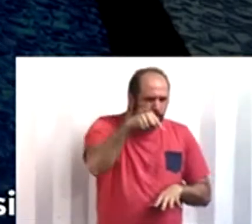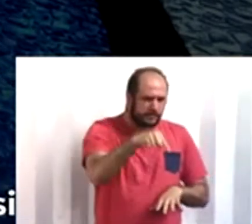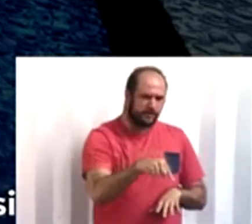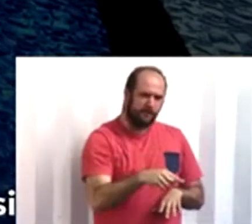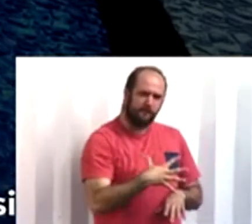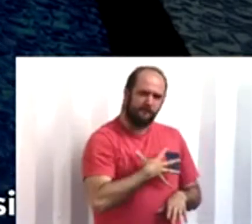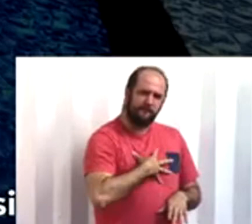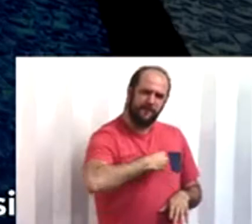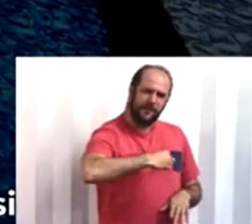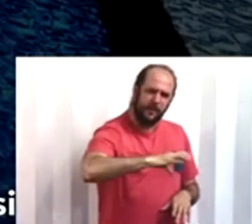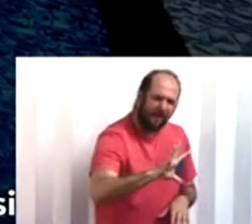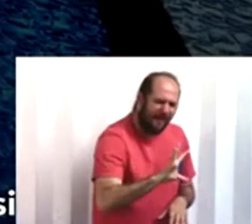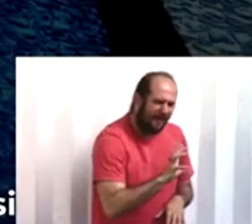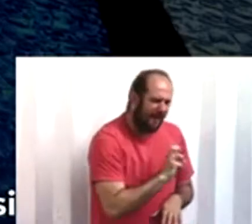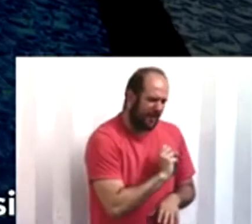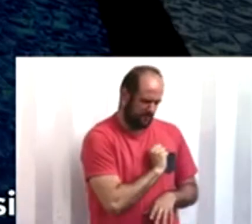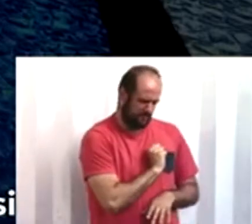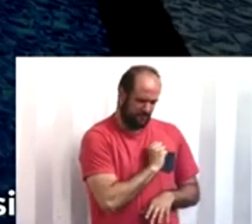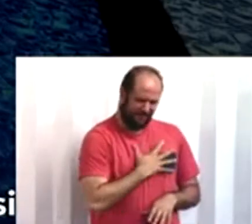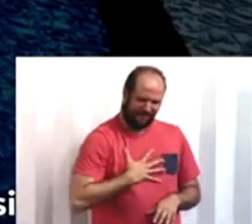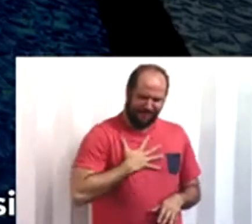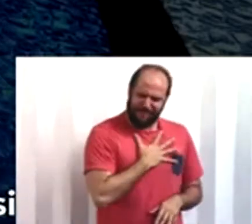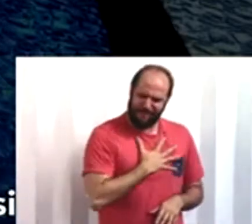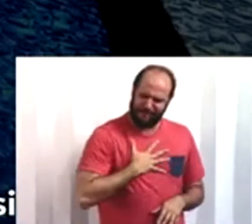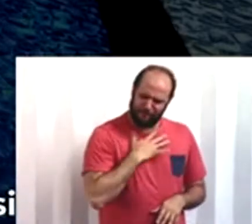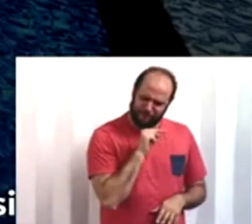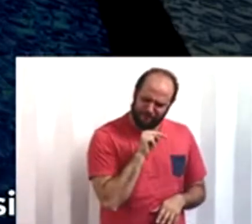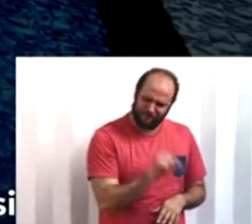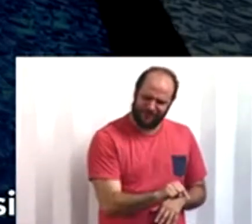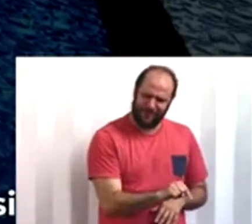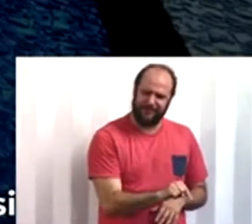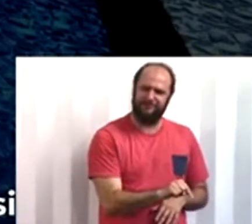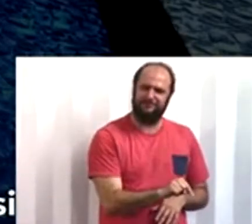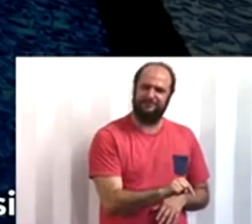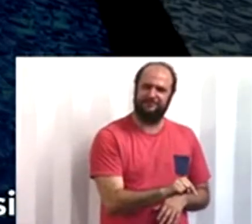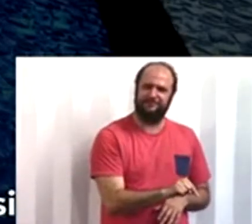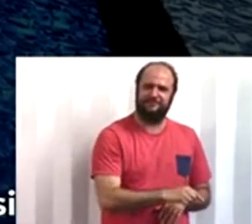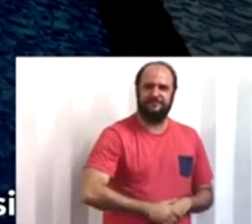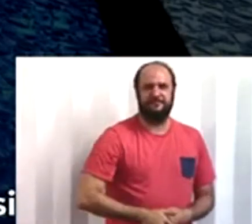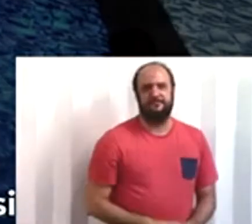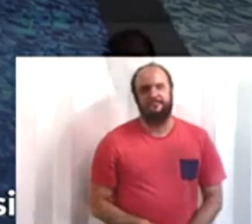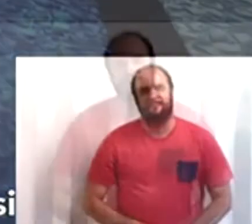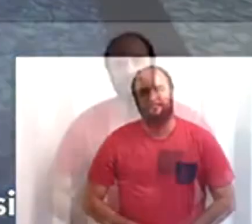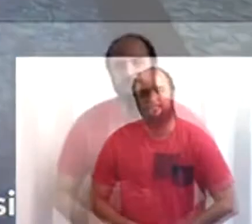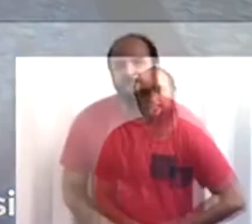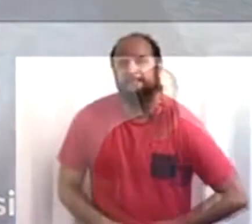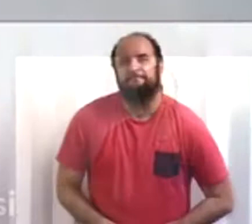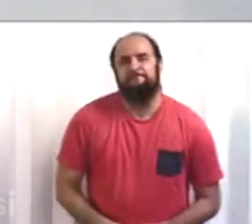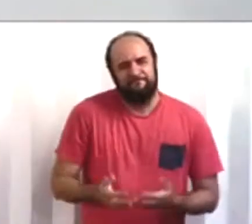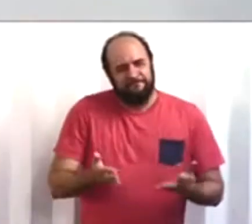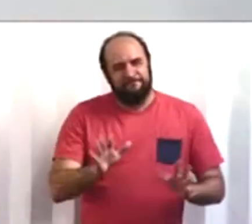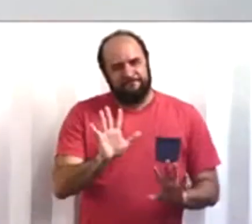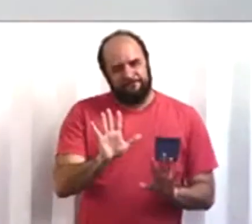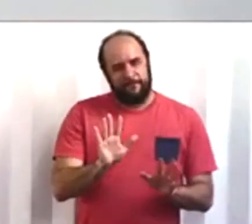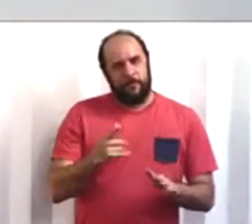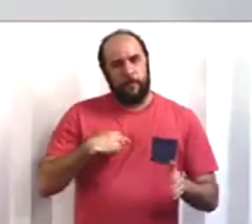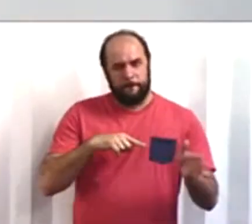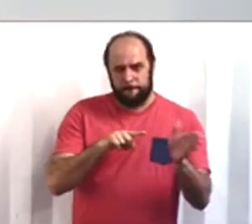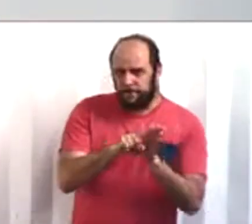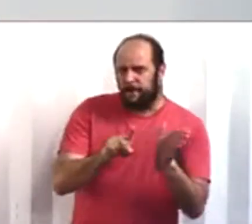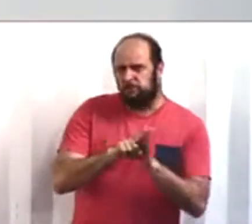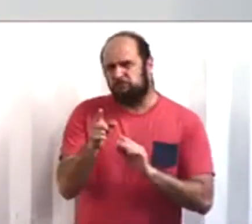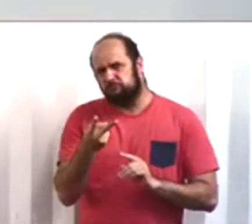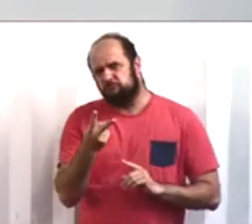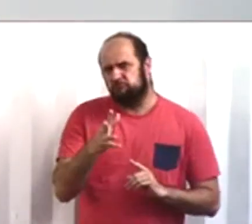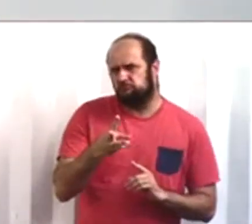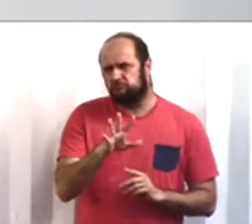Filho amado, em ti me comprazo. Meus caros, deixa eu fazer umas 2 ou 3 perguntas,